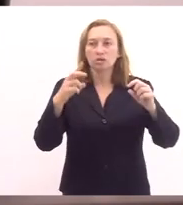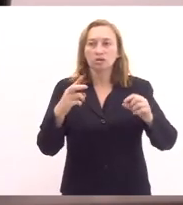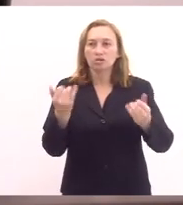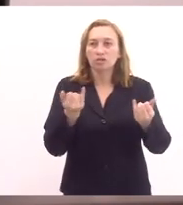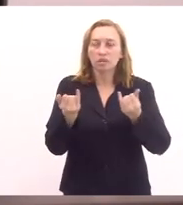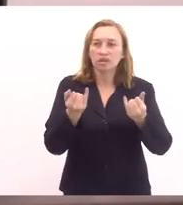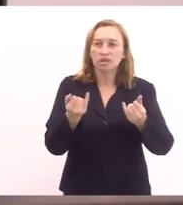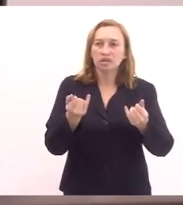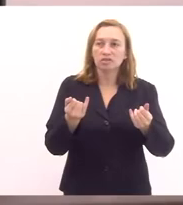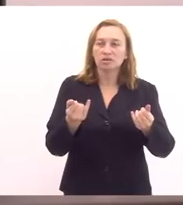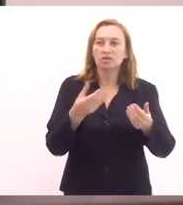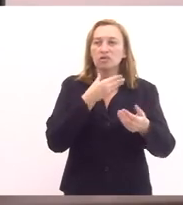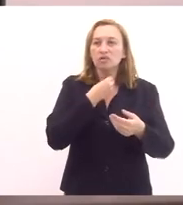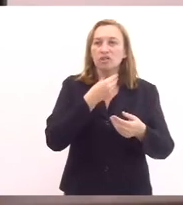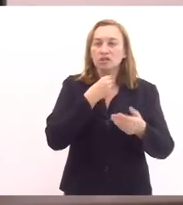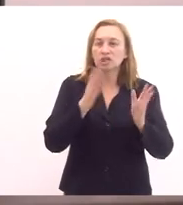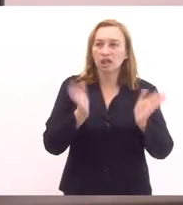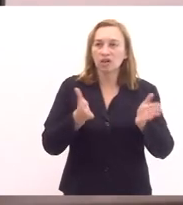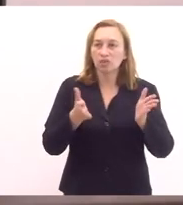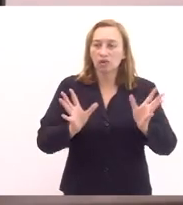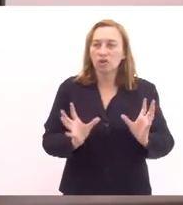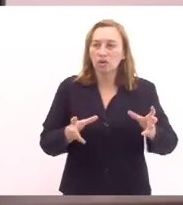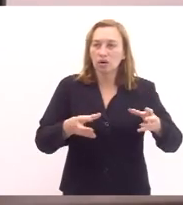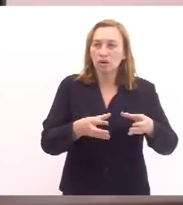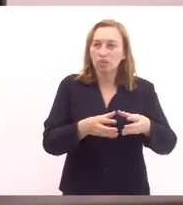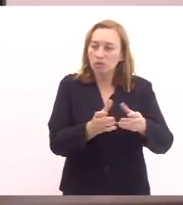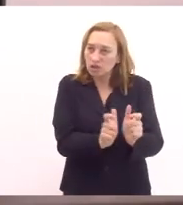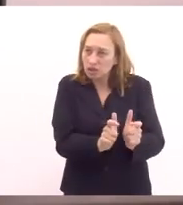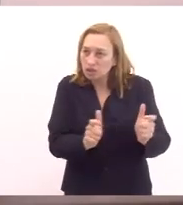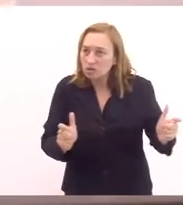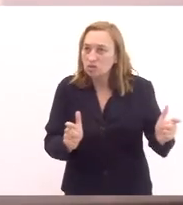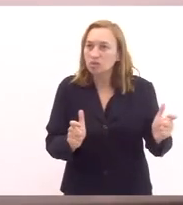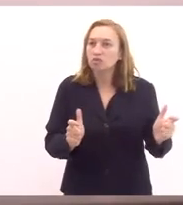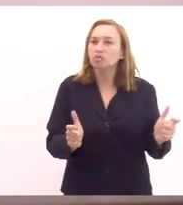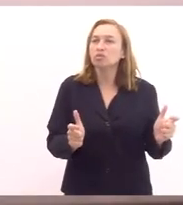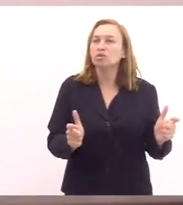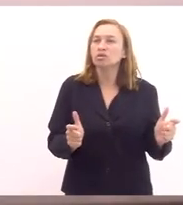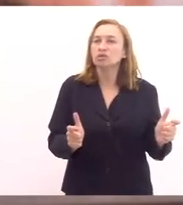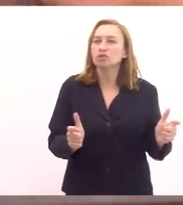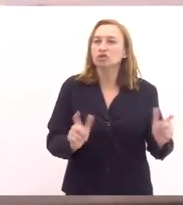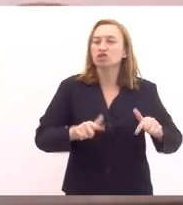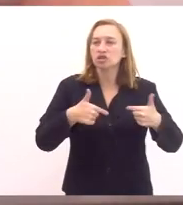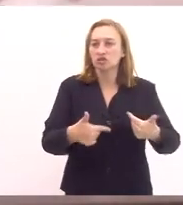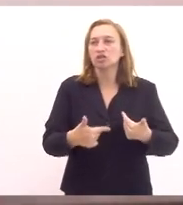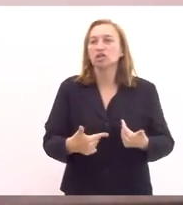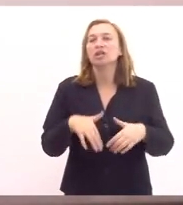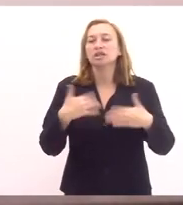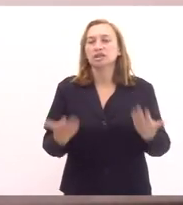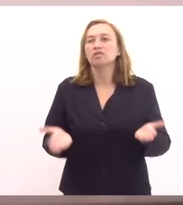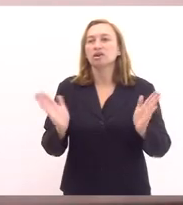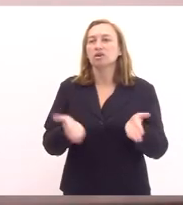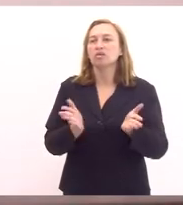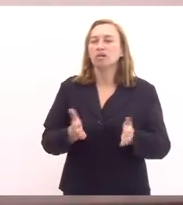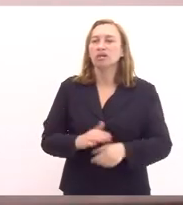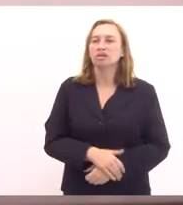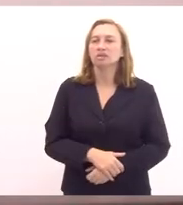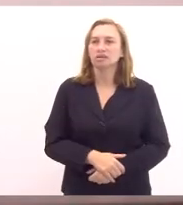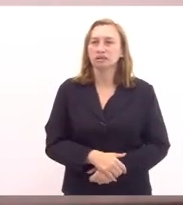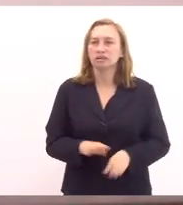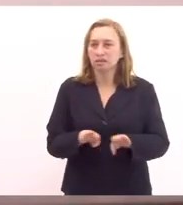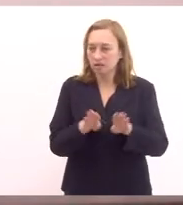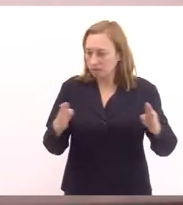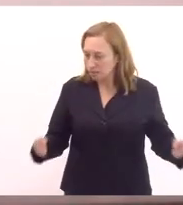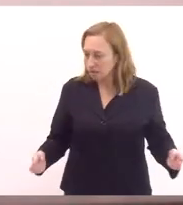que agora virou uma grande unidade de de ação então agora quem tá aqui